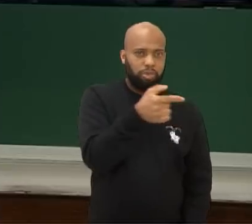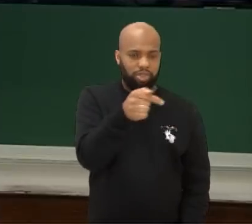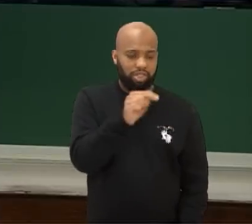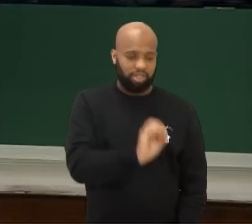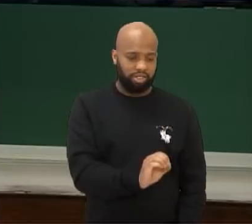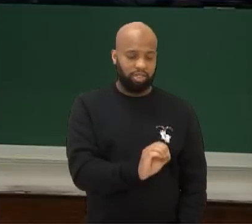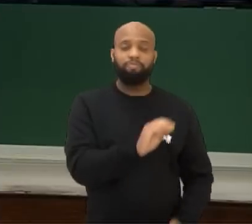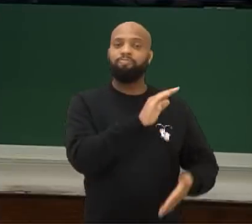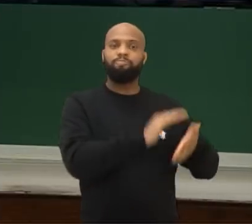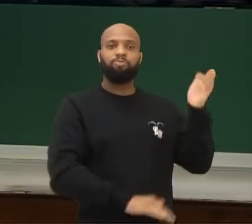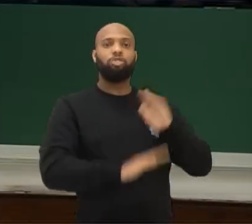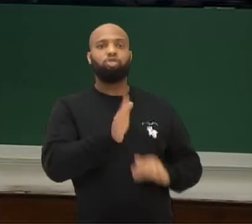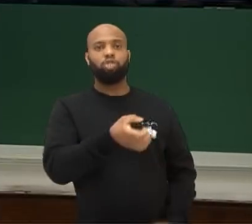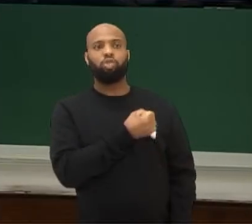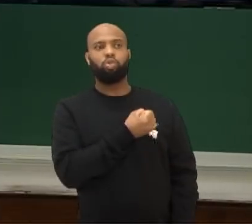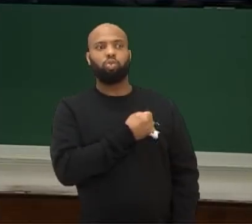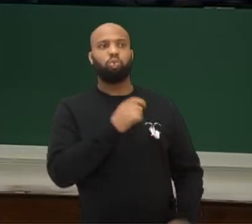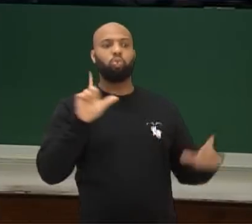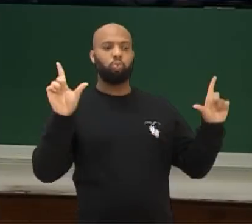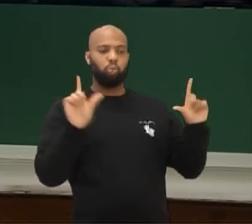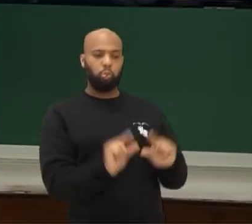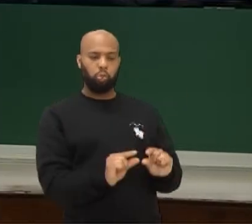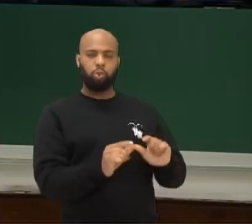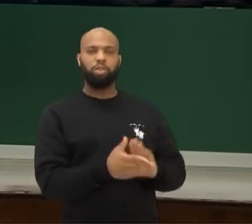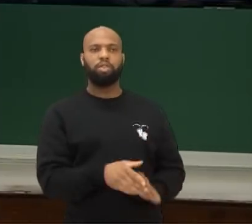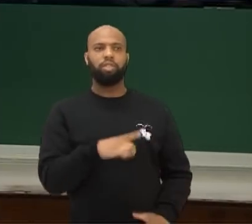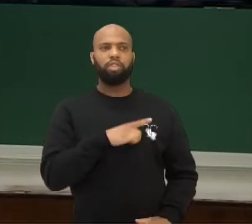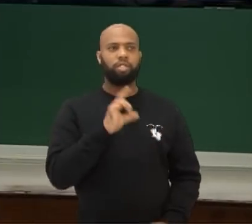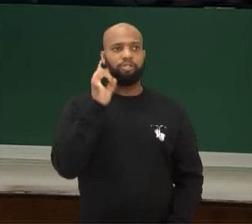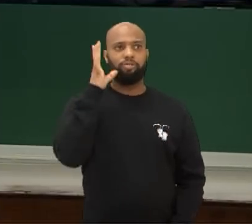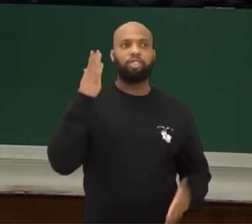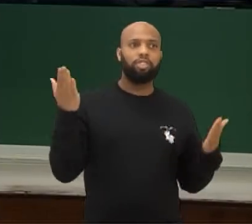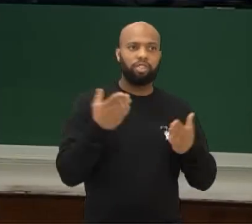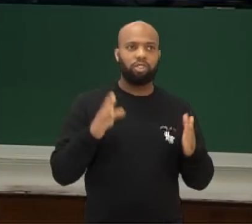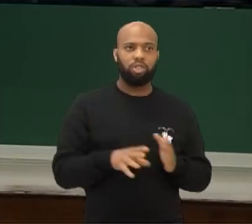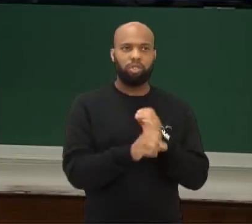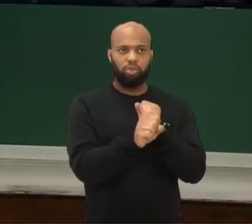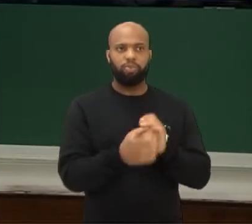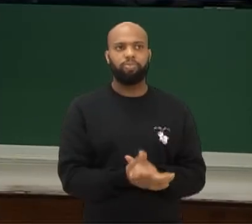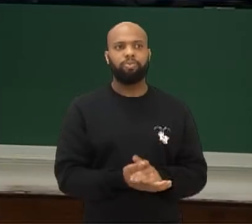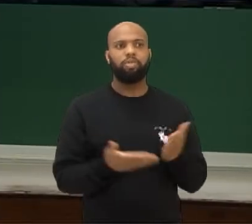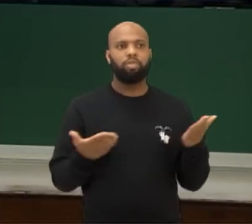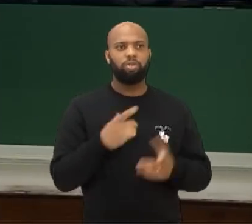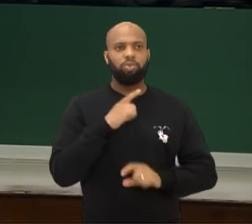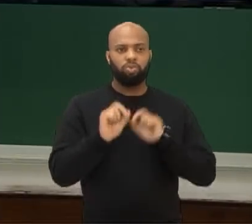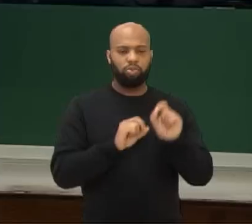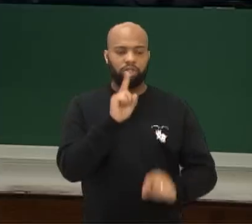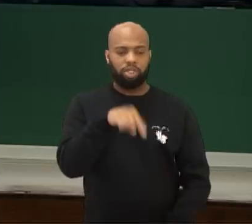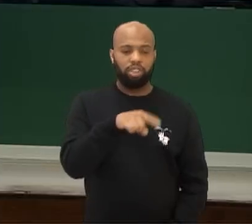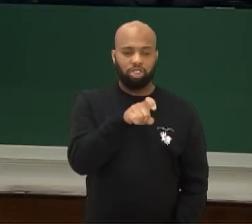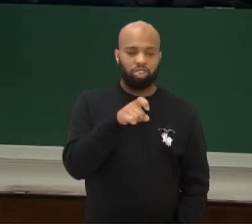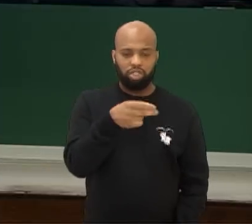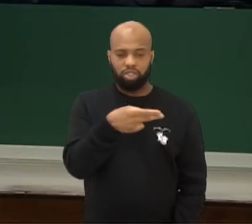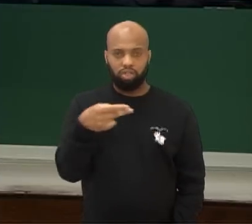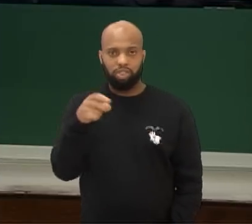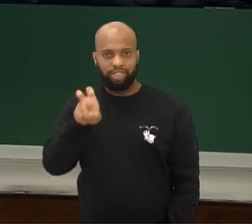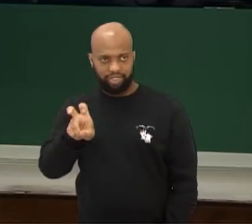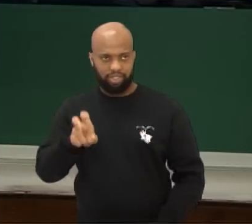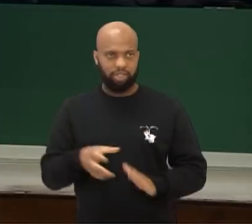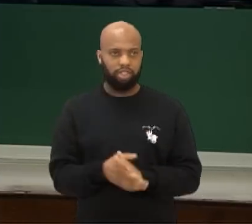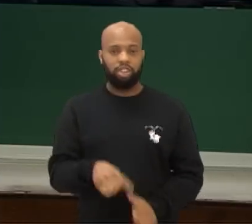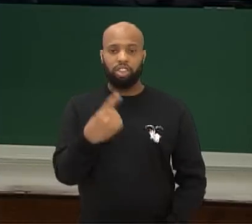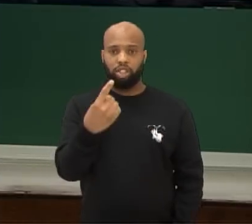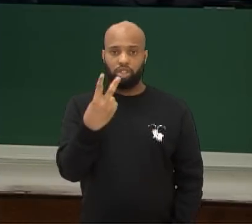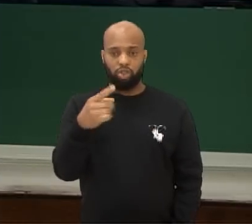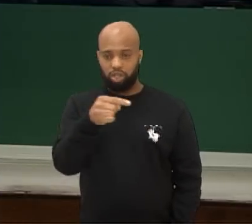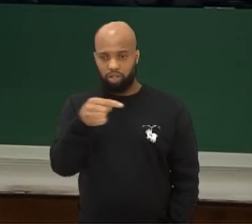Opa, eliminei um número a menos, né? Eliminei o número e facilitei a minha conta. Então, x é igual a 5.